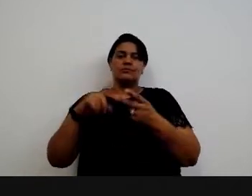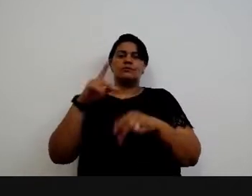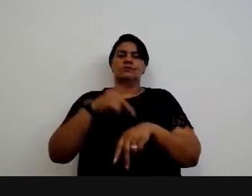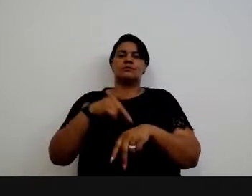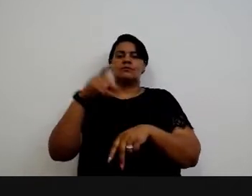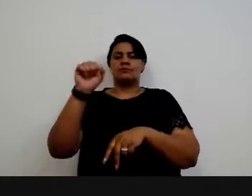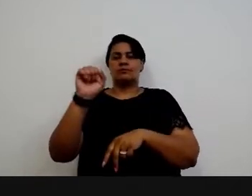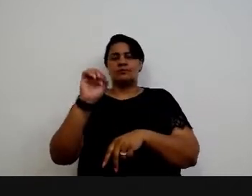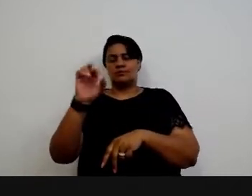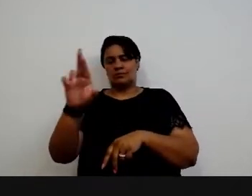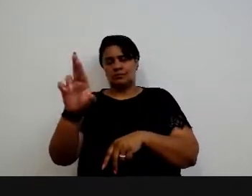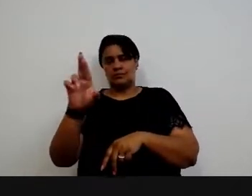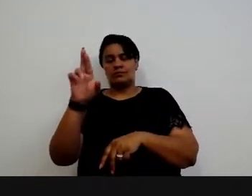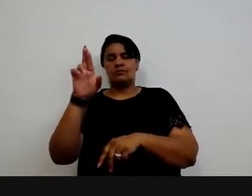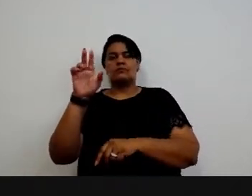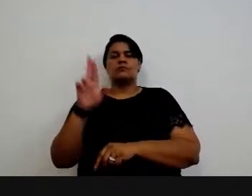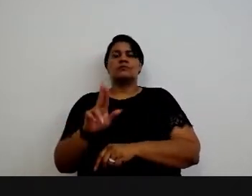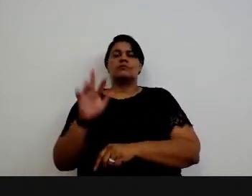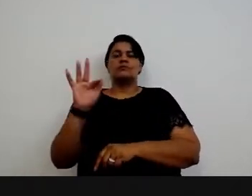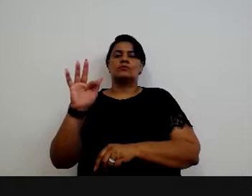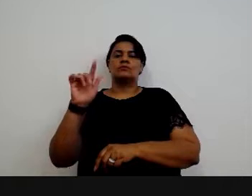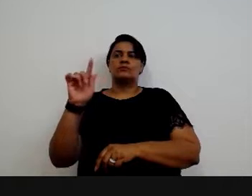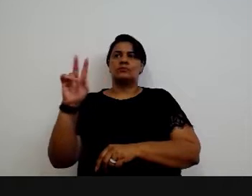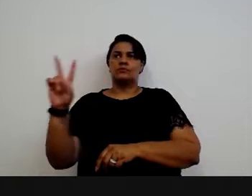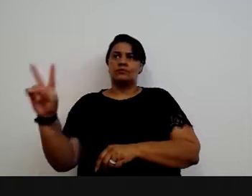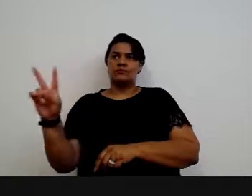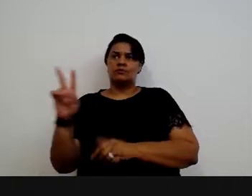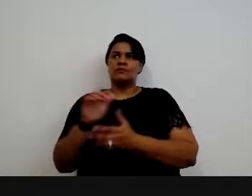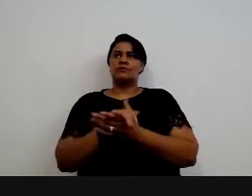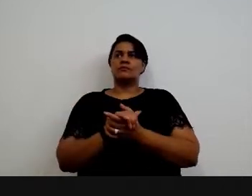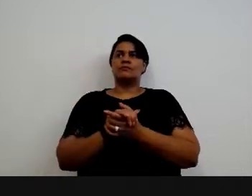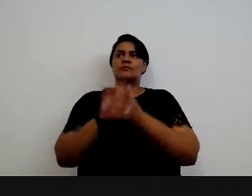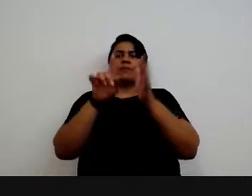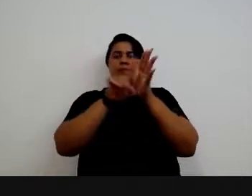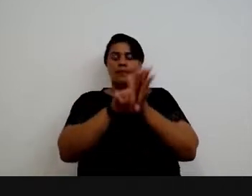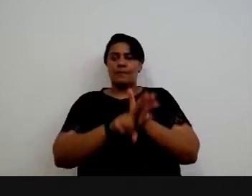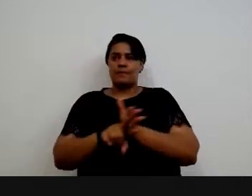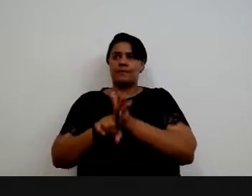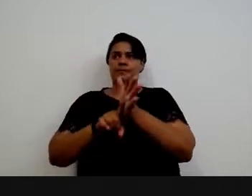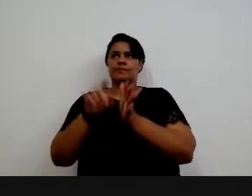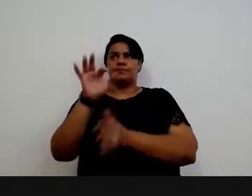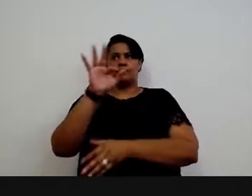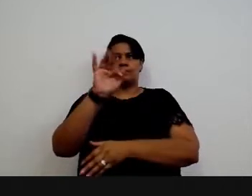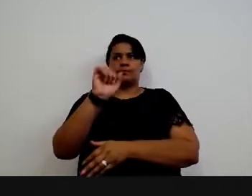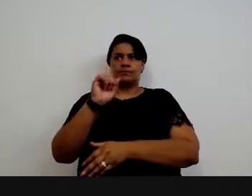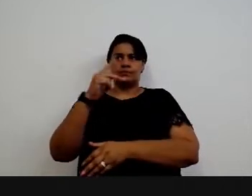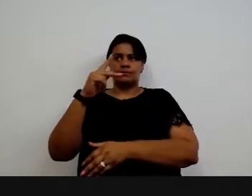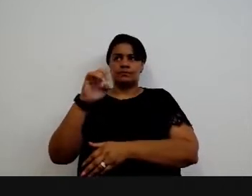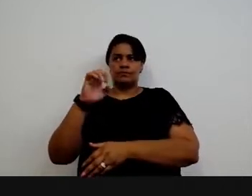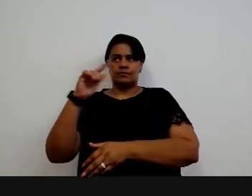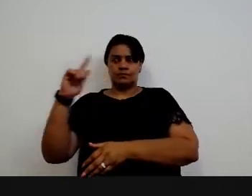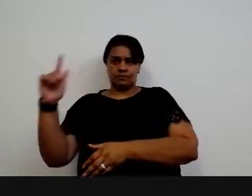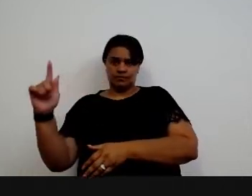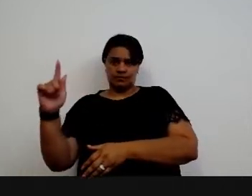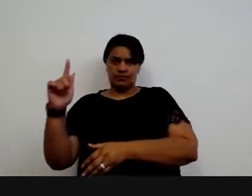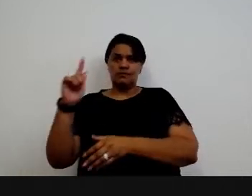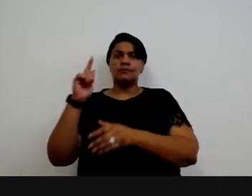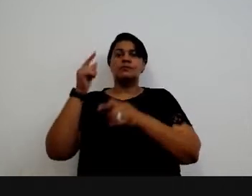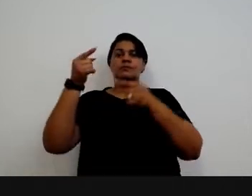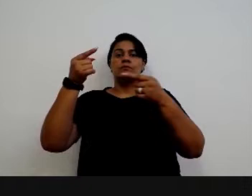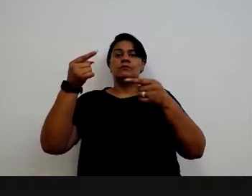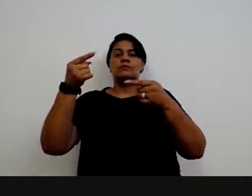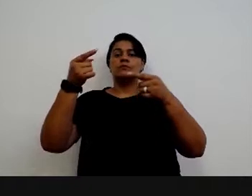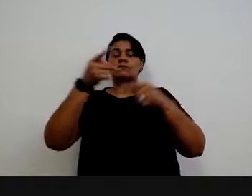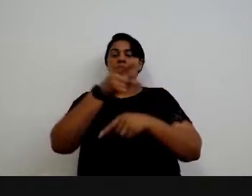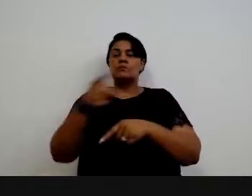administração pública pela Fundação Getúlio Vargas de São Paulo, pesquisador da FAPEG e ex-presidente da Escola do